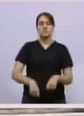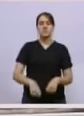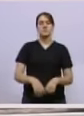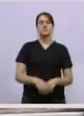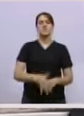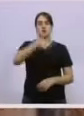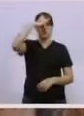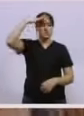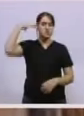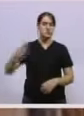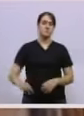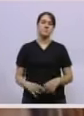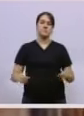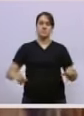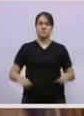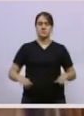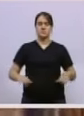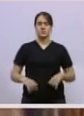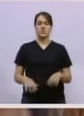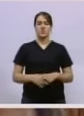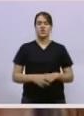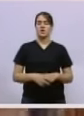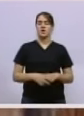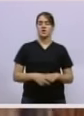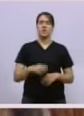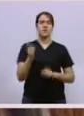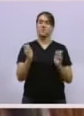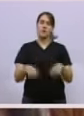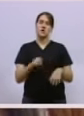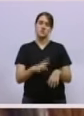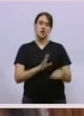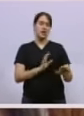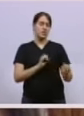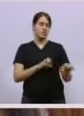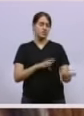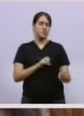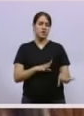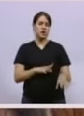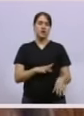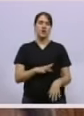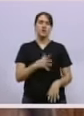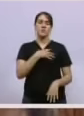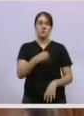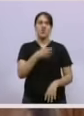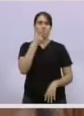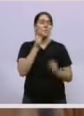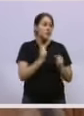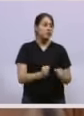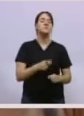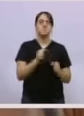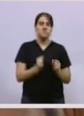Por isso não se pode ter crianças e filhos honestos somente dizendo sim, sim, sim, sim, nem